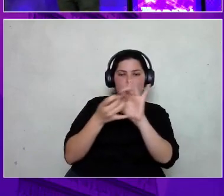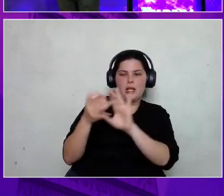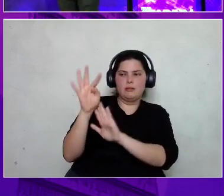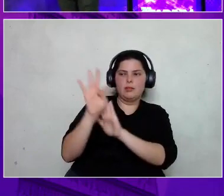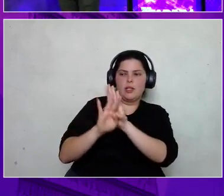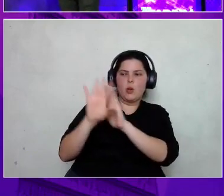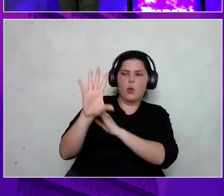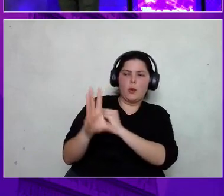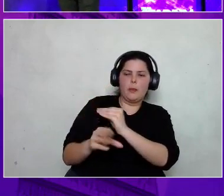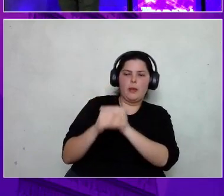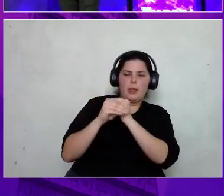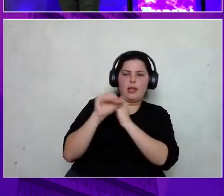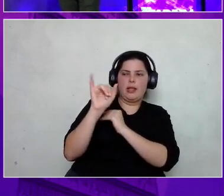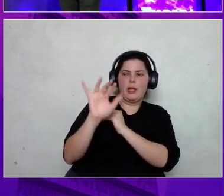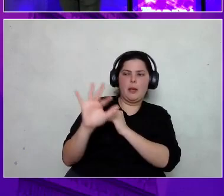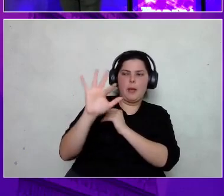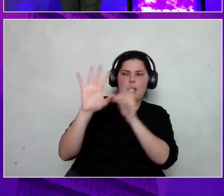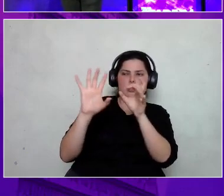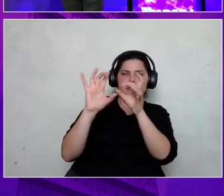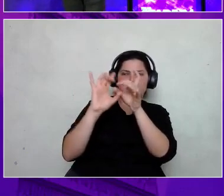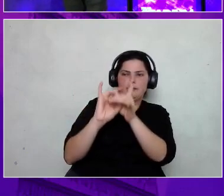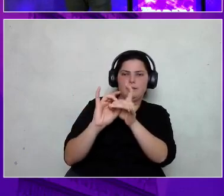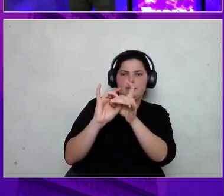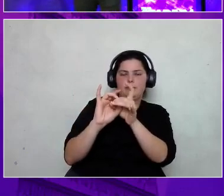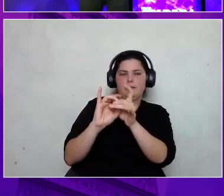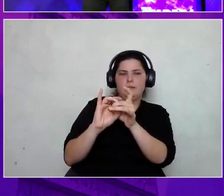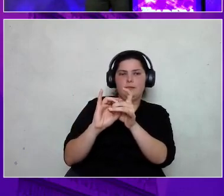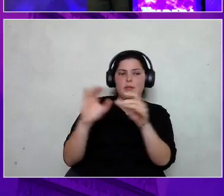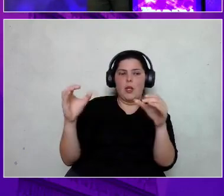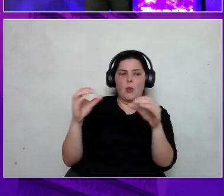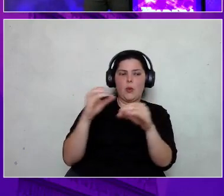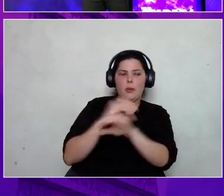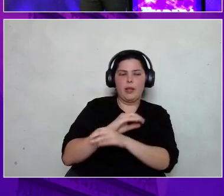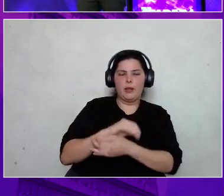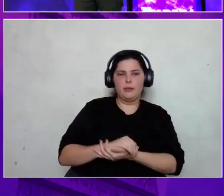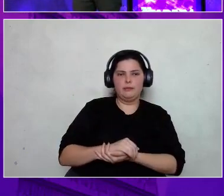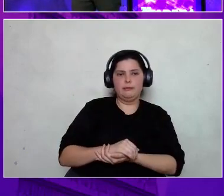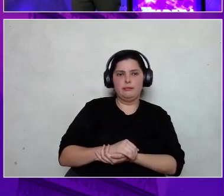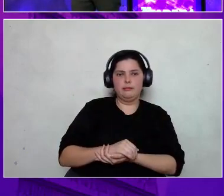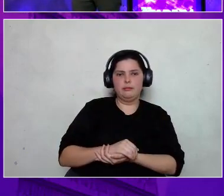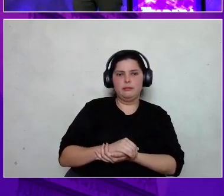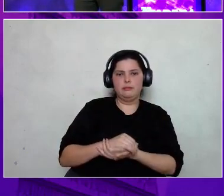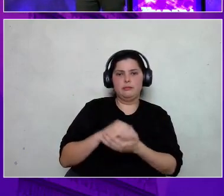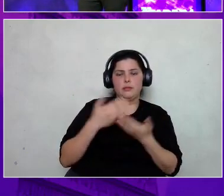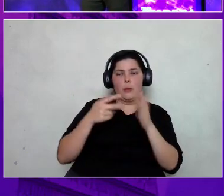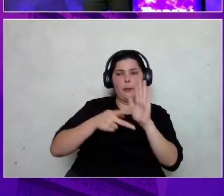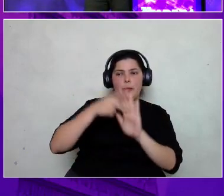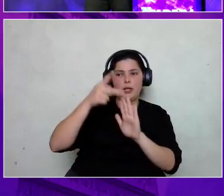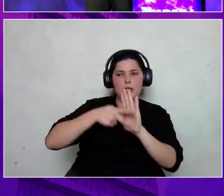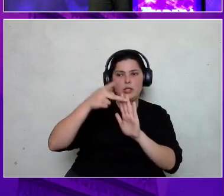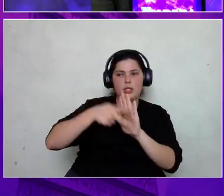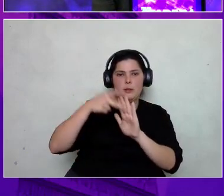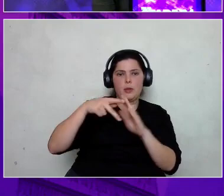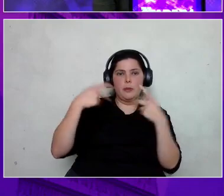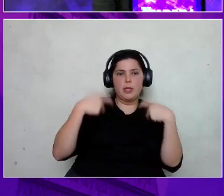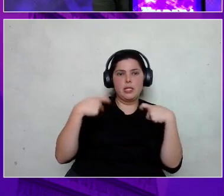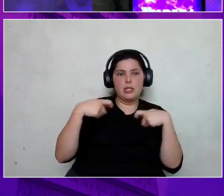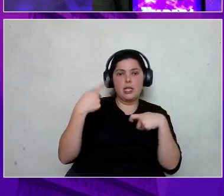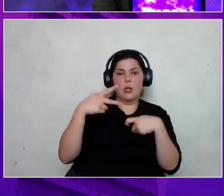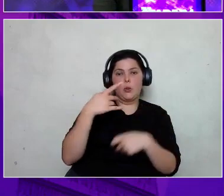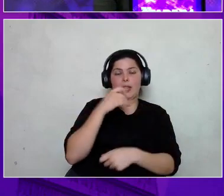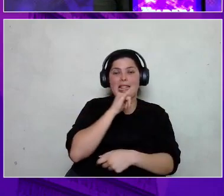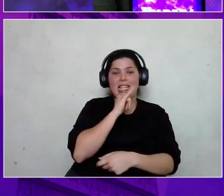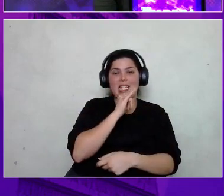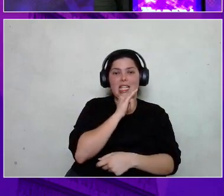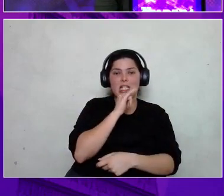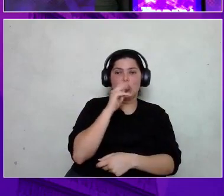com a outra e você dê um contexto completo. Então, esse tipo de planejamento requer que os seus testes olhem